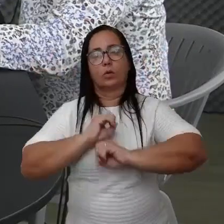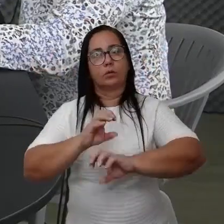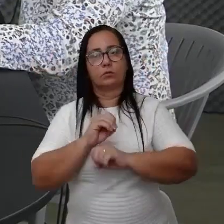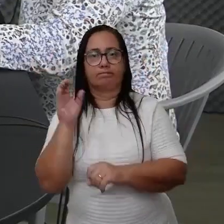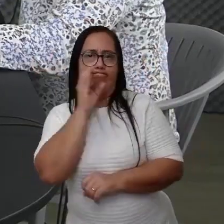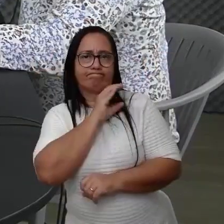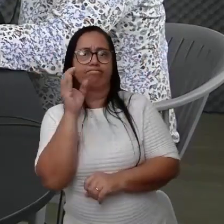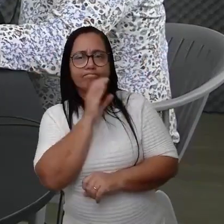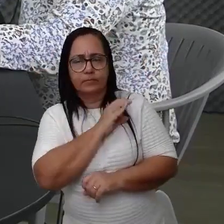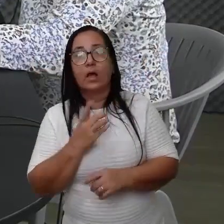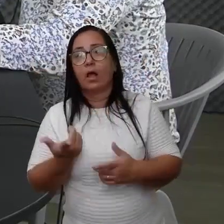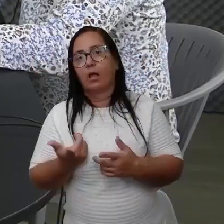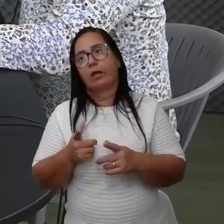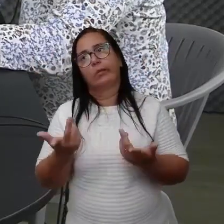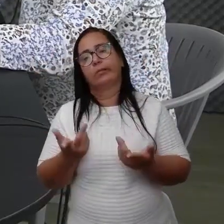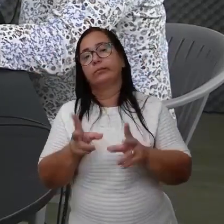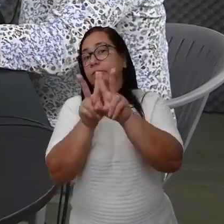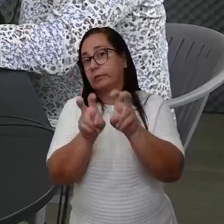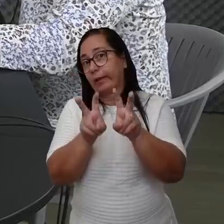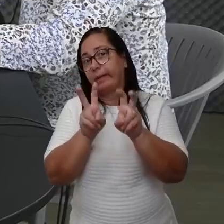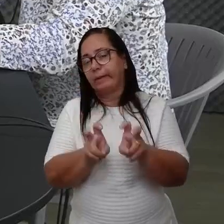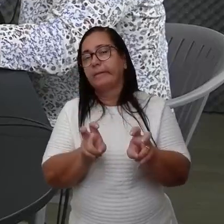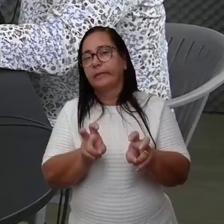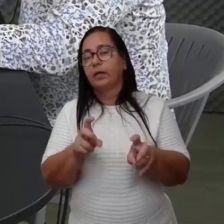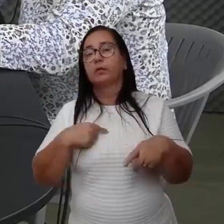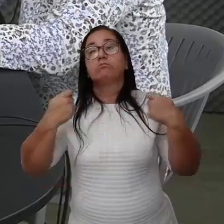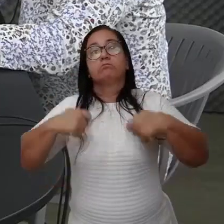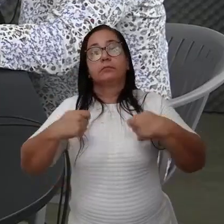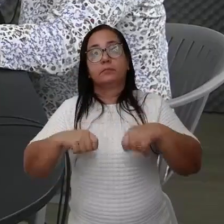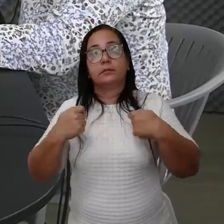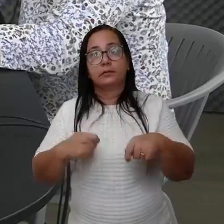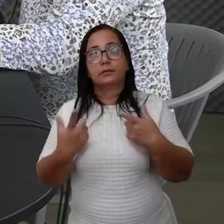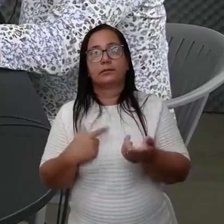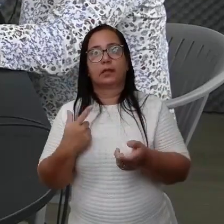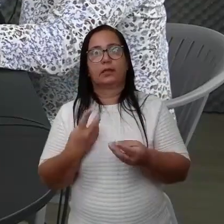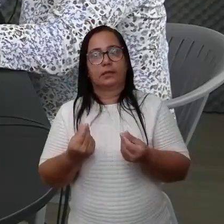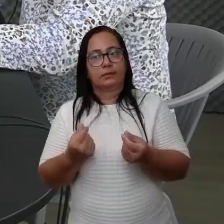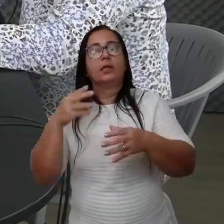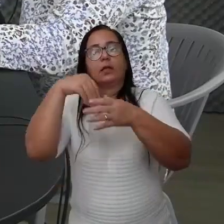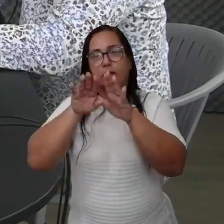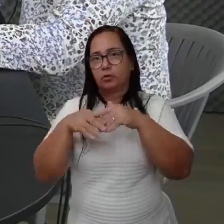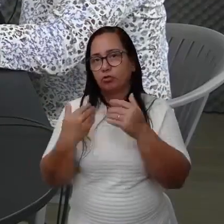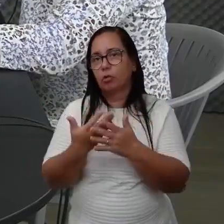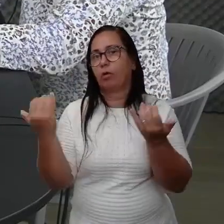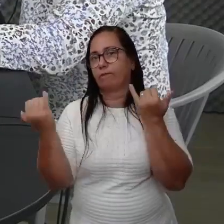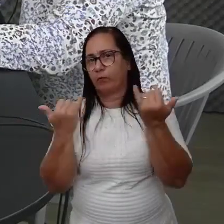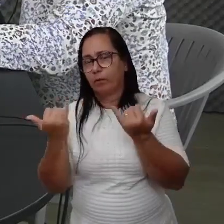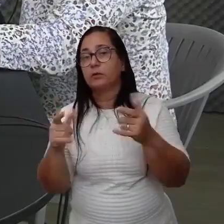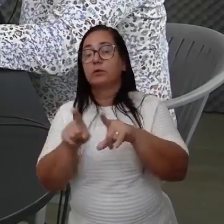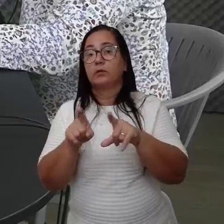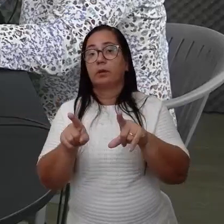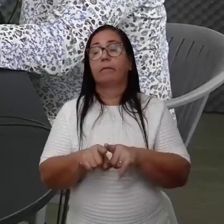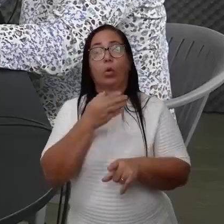é um problema, é uma questão que a gente tem que colocar na pauta das escolas. Inclusive, o governo